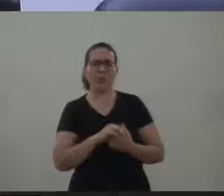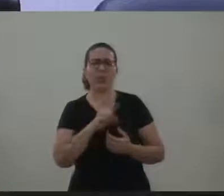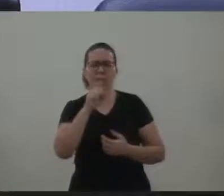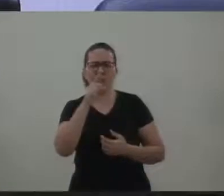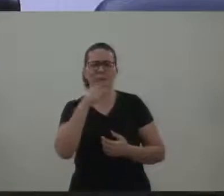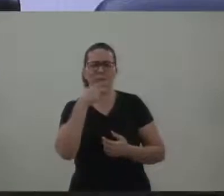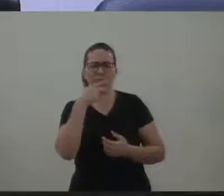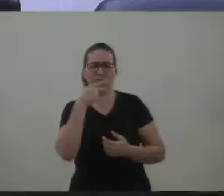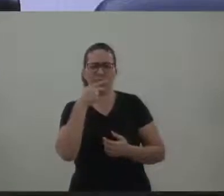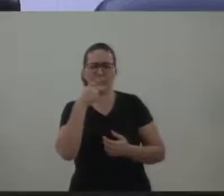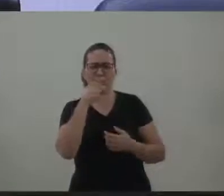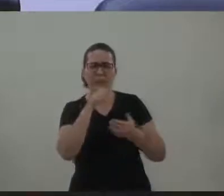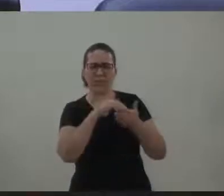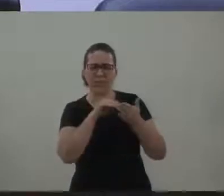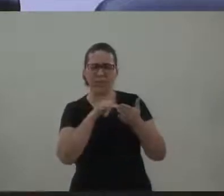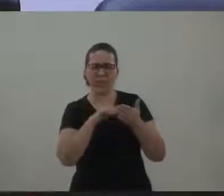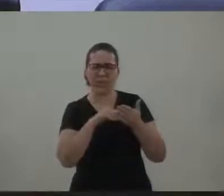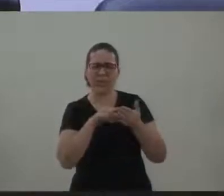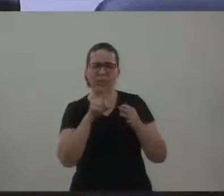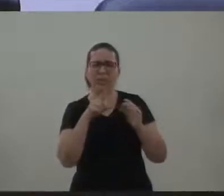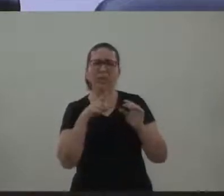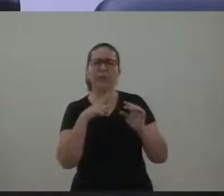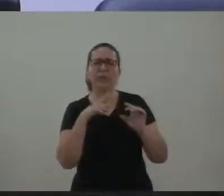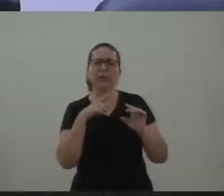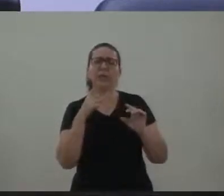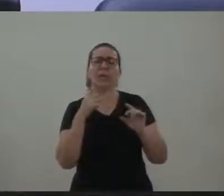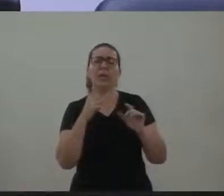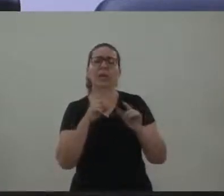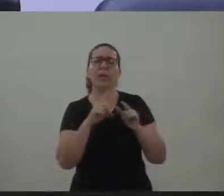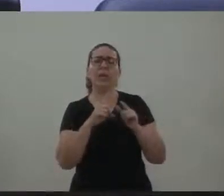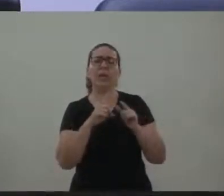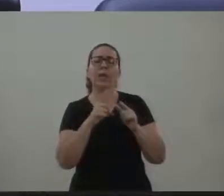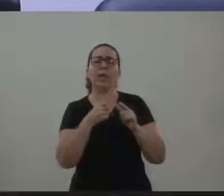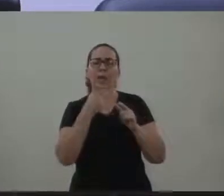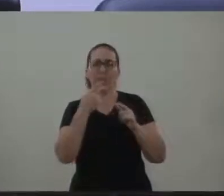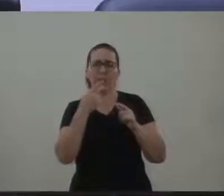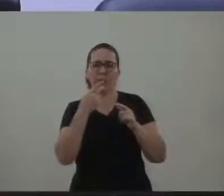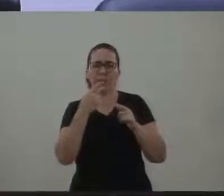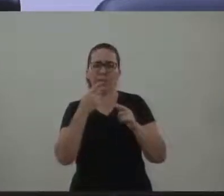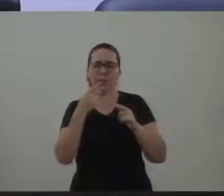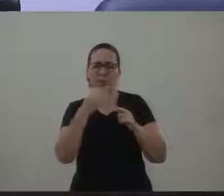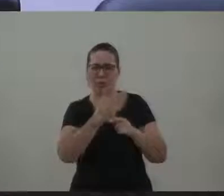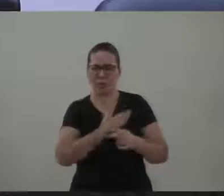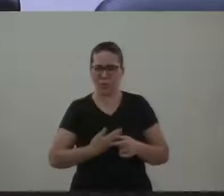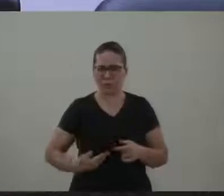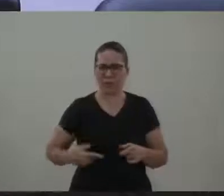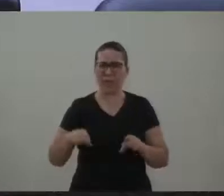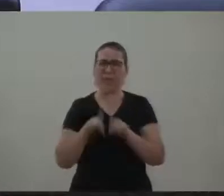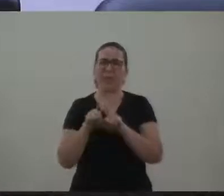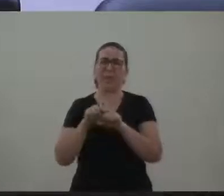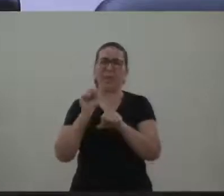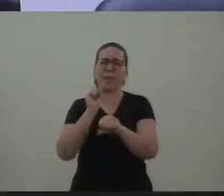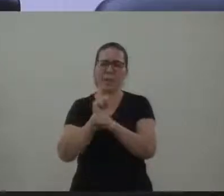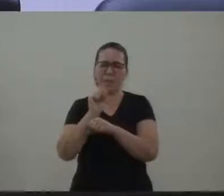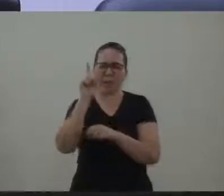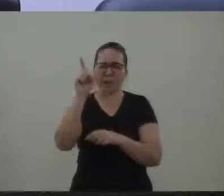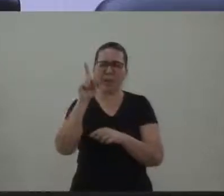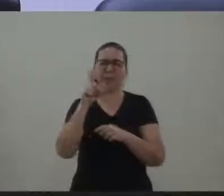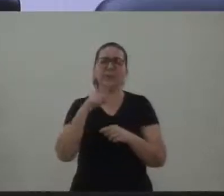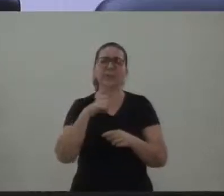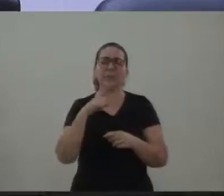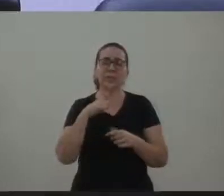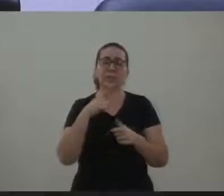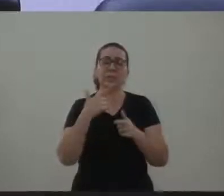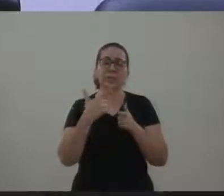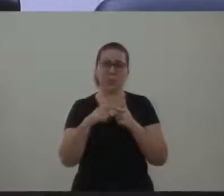palavra eu tive com o secretário e tem uma pendência maior, que é aquele que vai para a CROS, que é do Estado, que também parou. Tem um caso muito